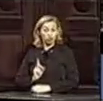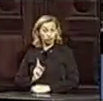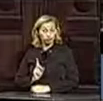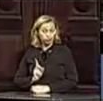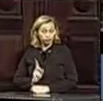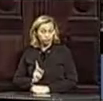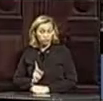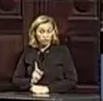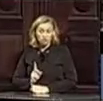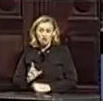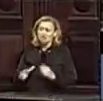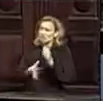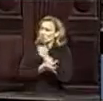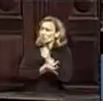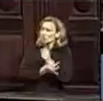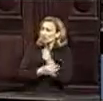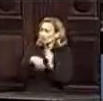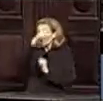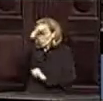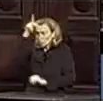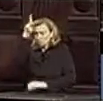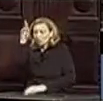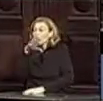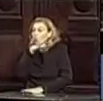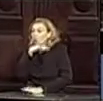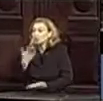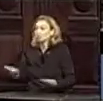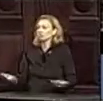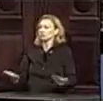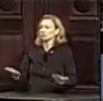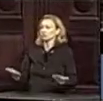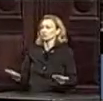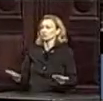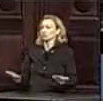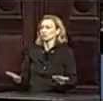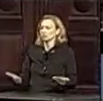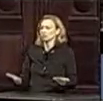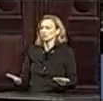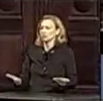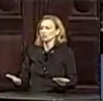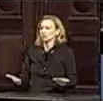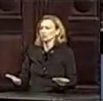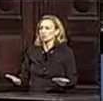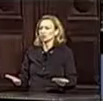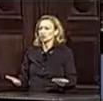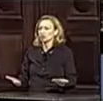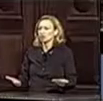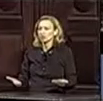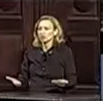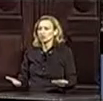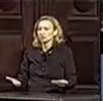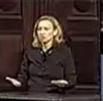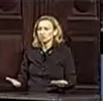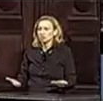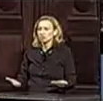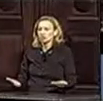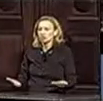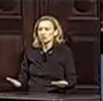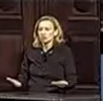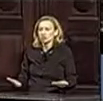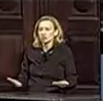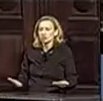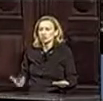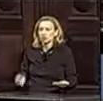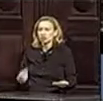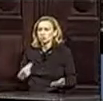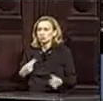impacto na segurança pública é muito grande. Eu vejo da tribuna dizer, e aí me dirigir ao governador. Eu não